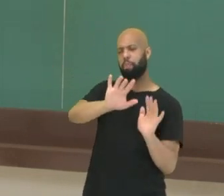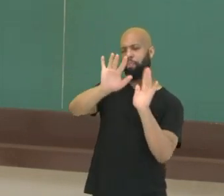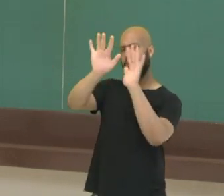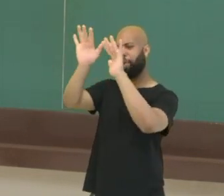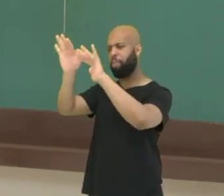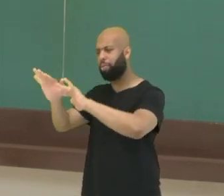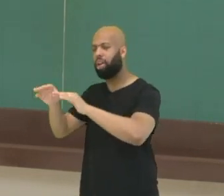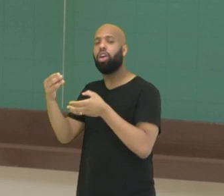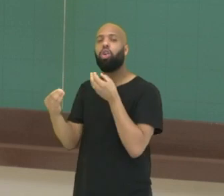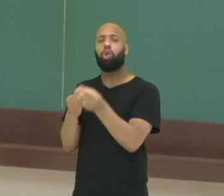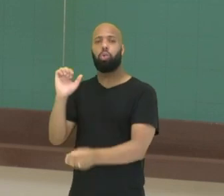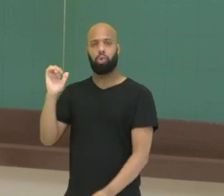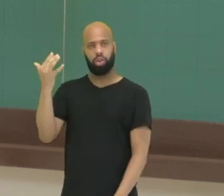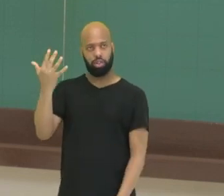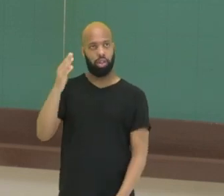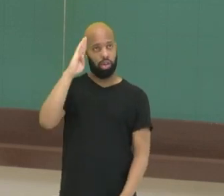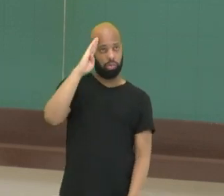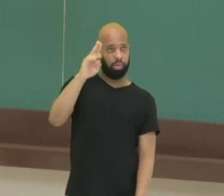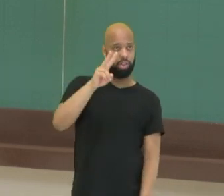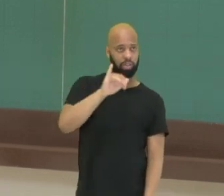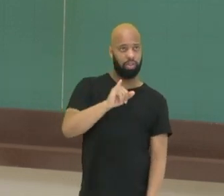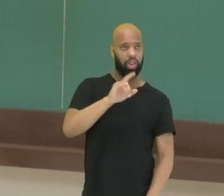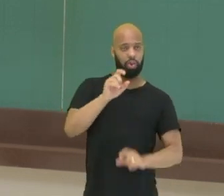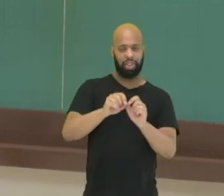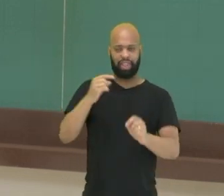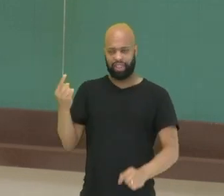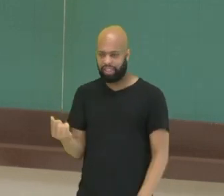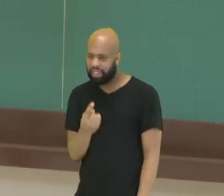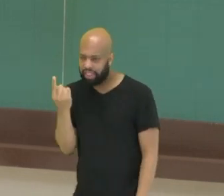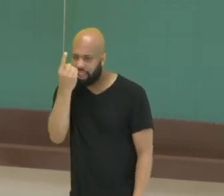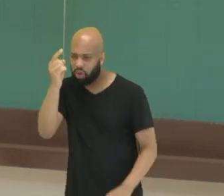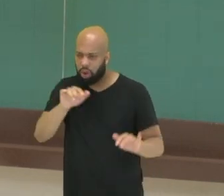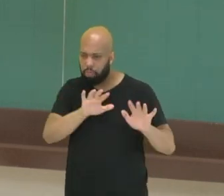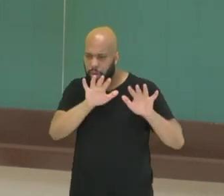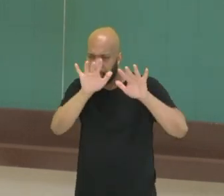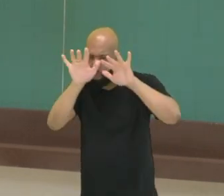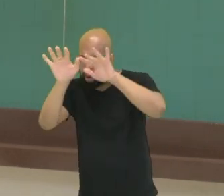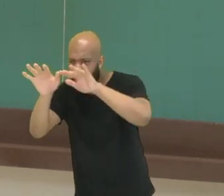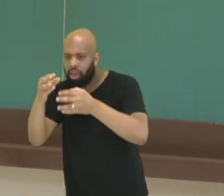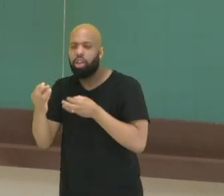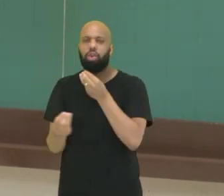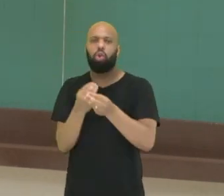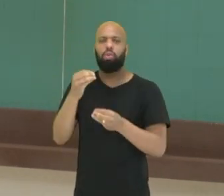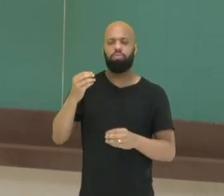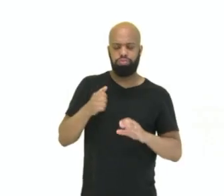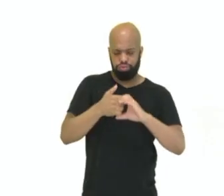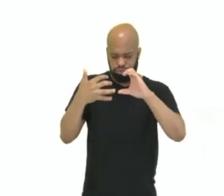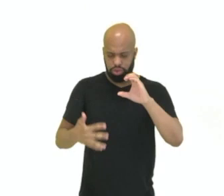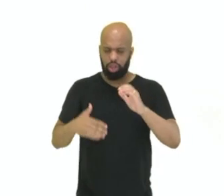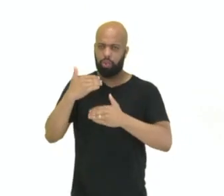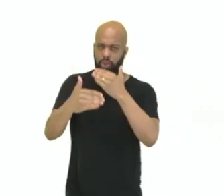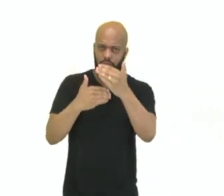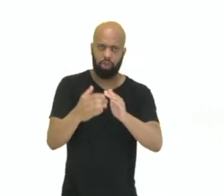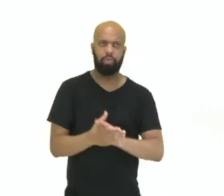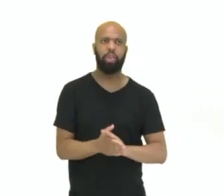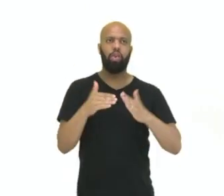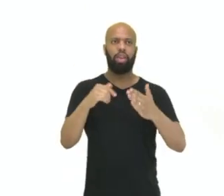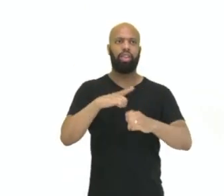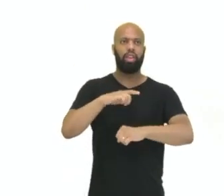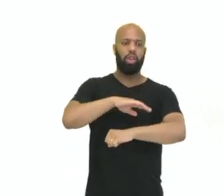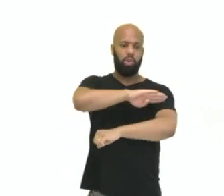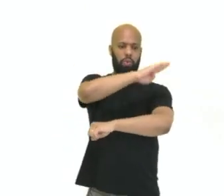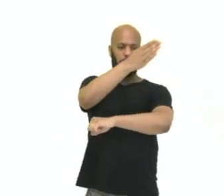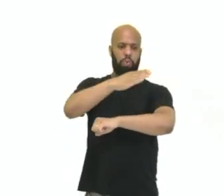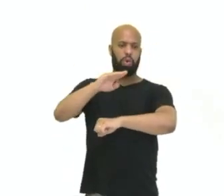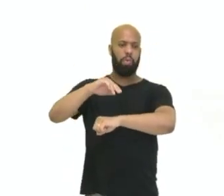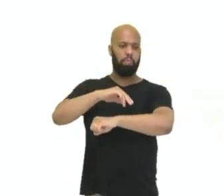aconteceu, principalmente quando ela avança para o interior, como que se desenvolve essa característica, né? Subindo a Serra do Mar,